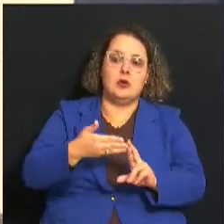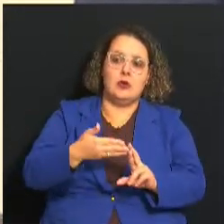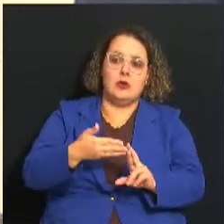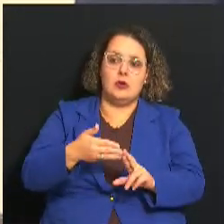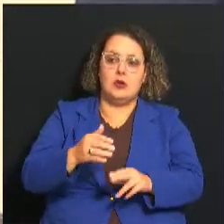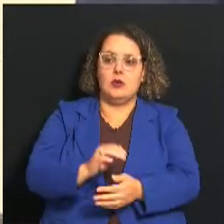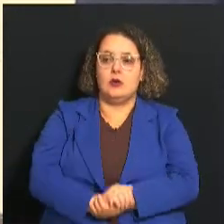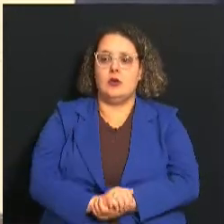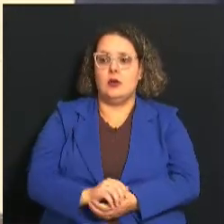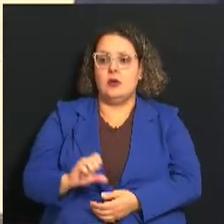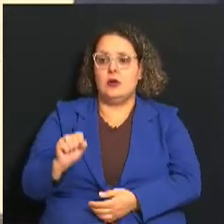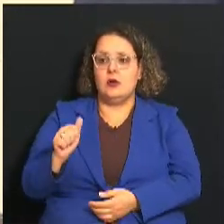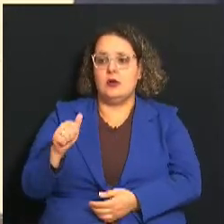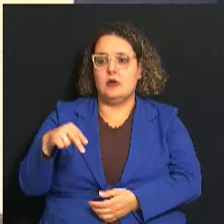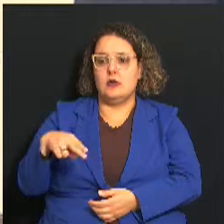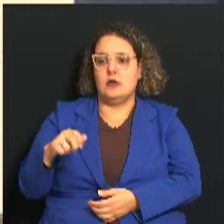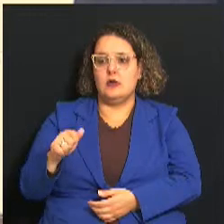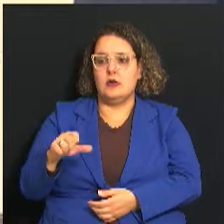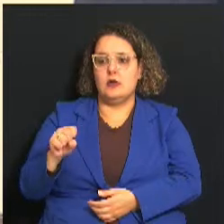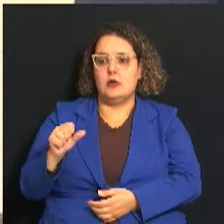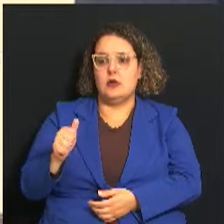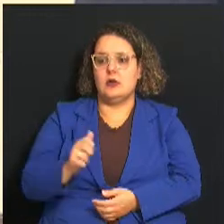a Sanasa. Cadê ele? Está aqui, perdão.